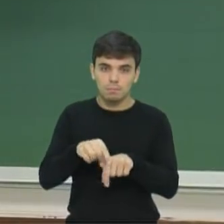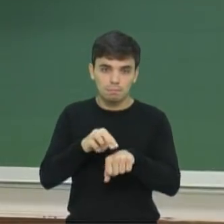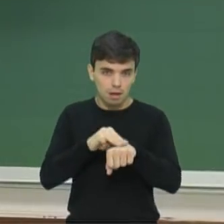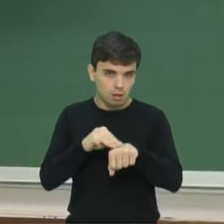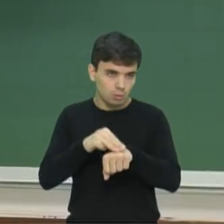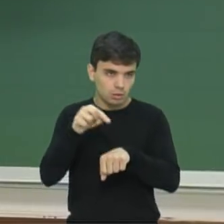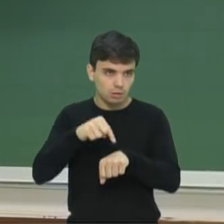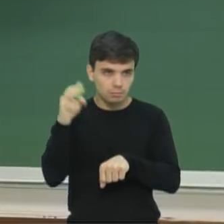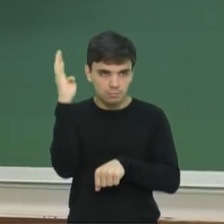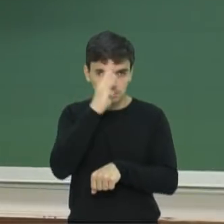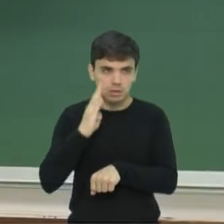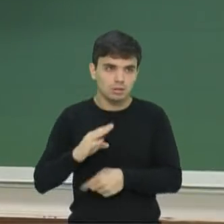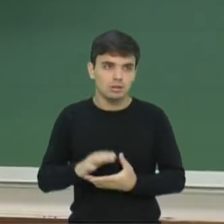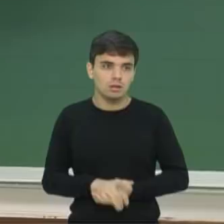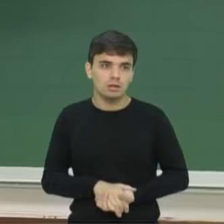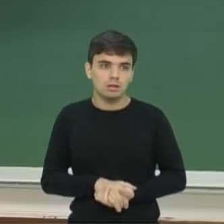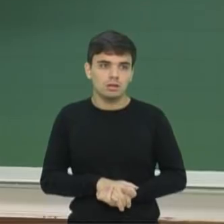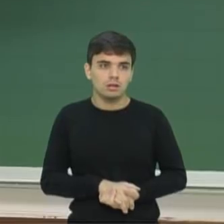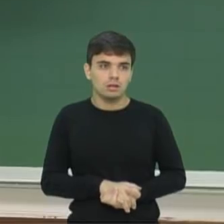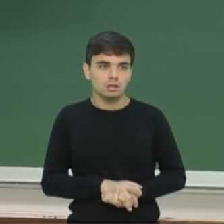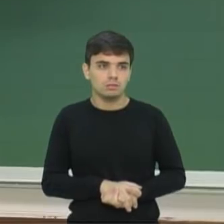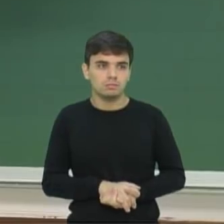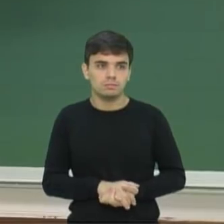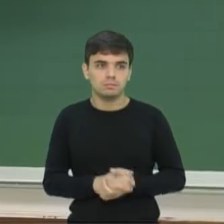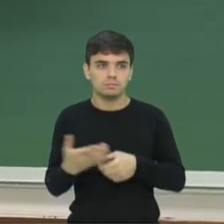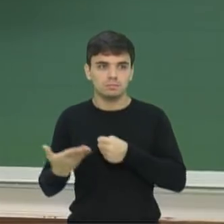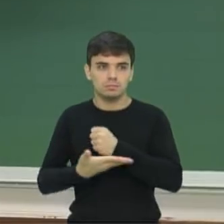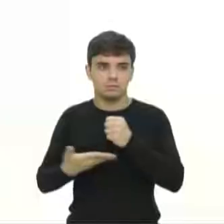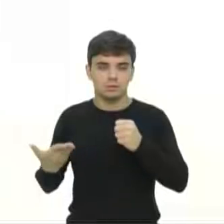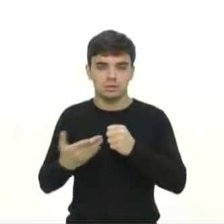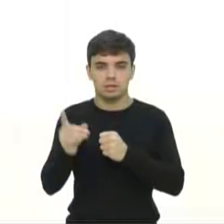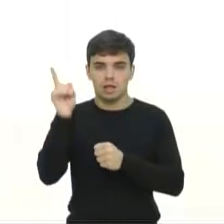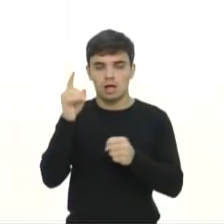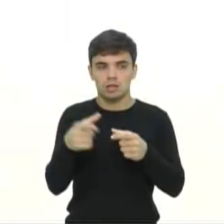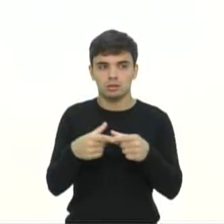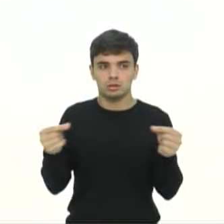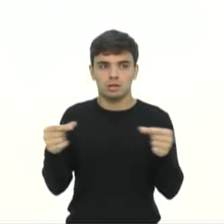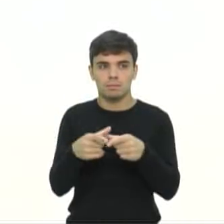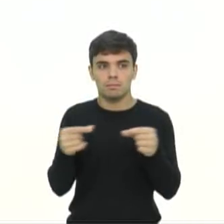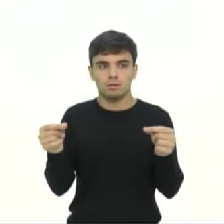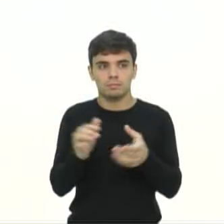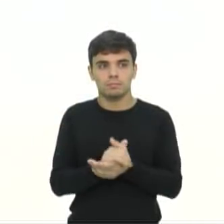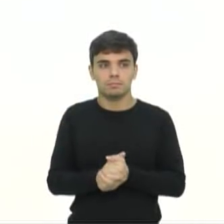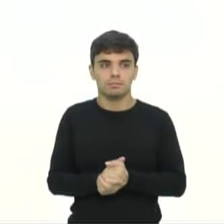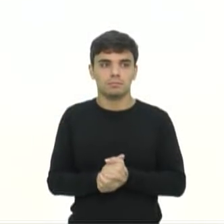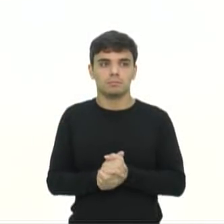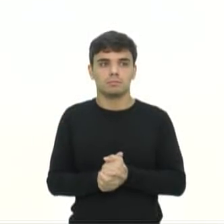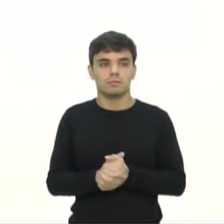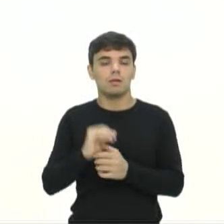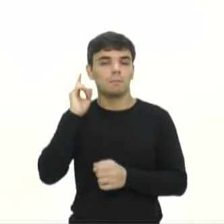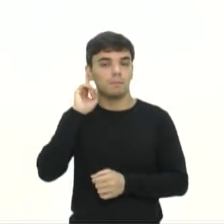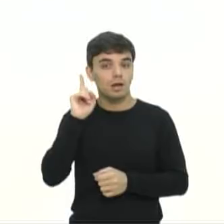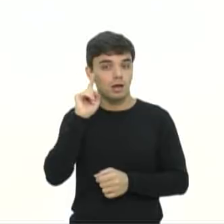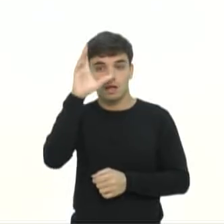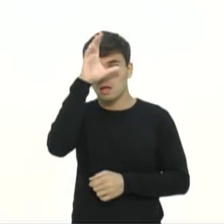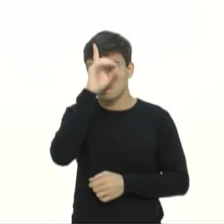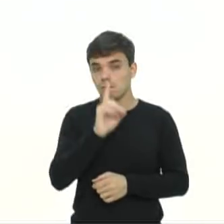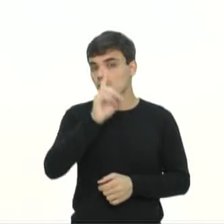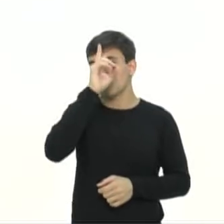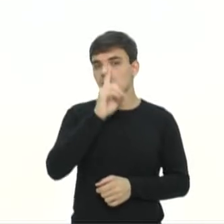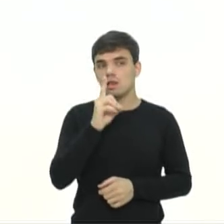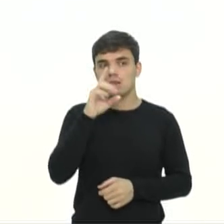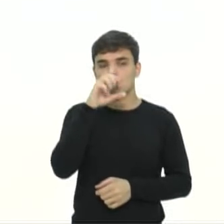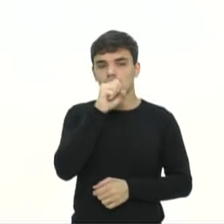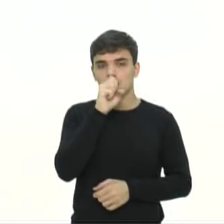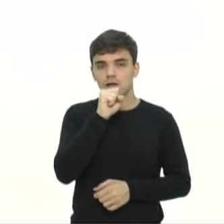Brasil. Aqui temos as faixas básicas no Japão, então temos as outras cores. Então no Japão temos o que? Branca, amarela, laranja,